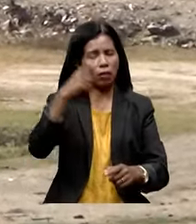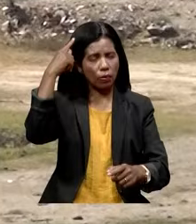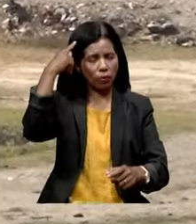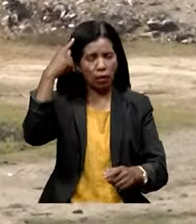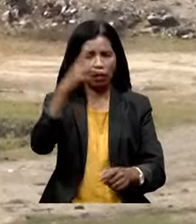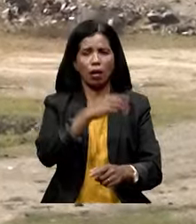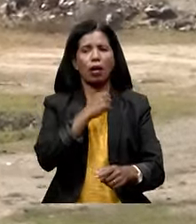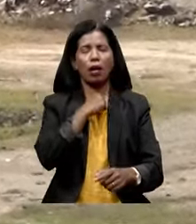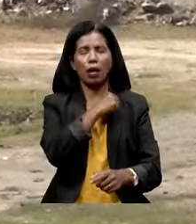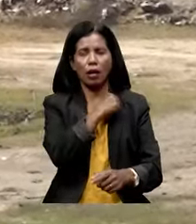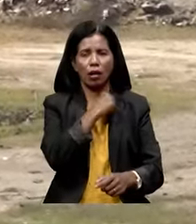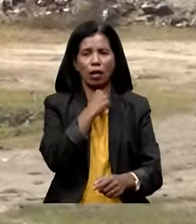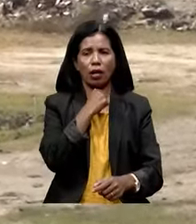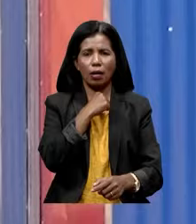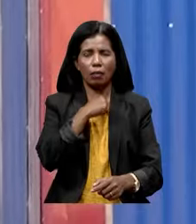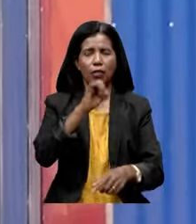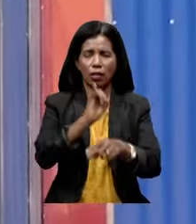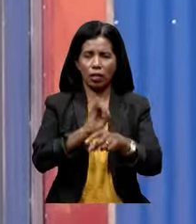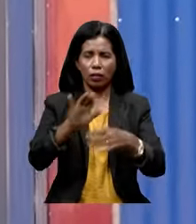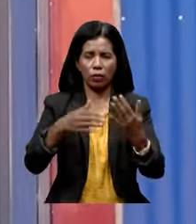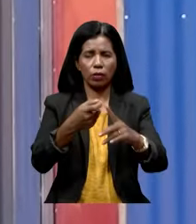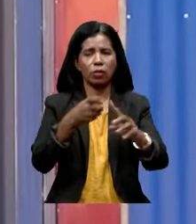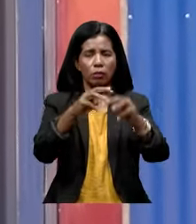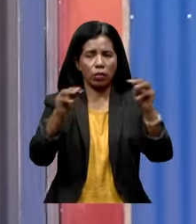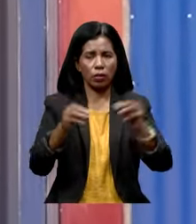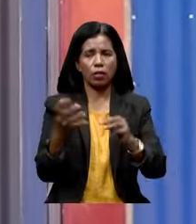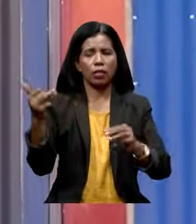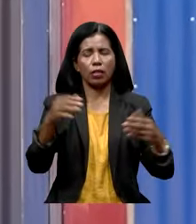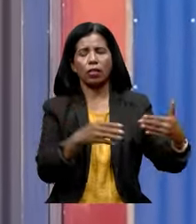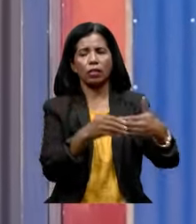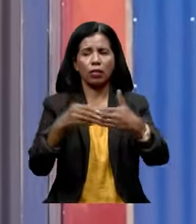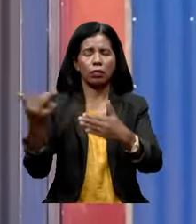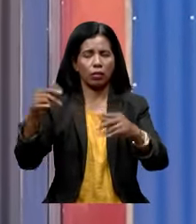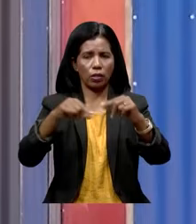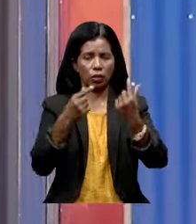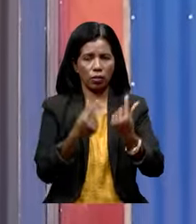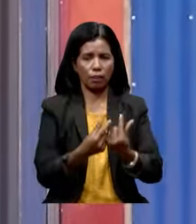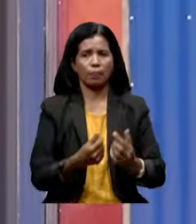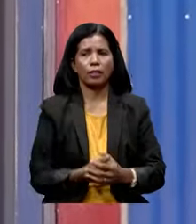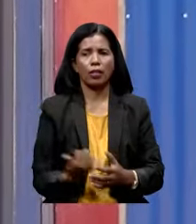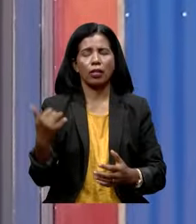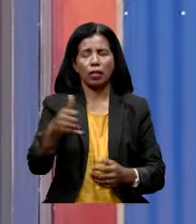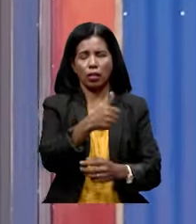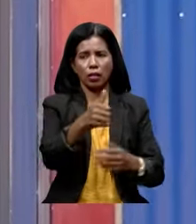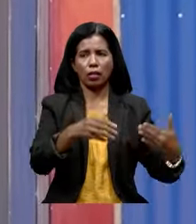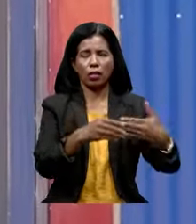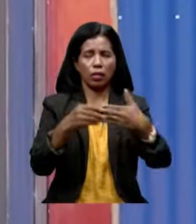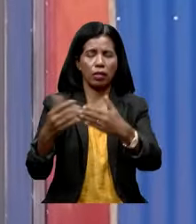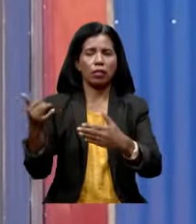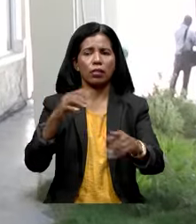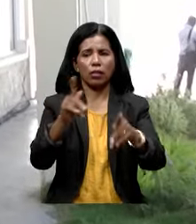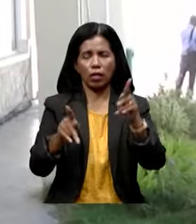os município sira né, maca liderança vai ser na equipa. Você é nesse rede de organização minha,